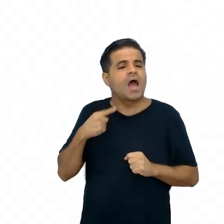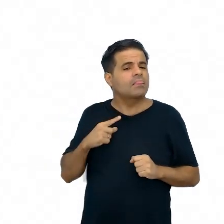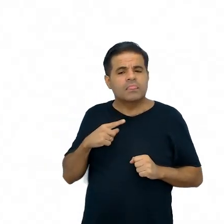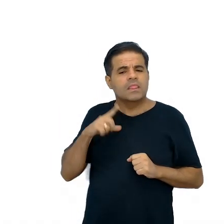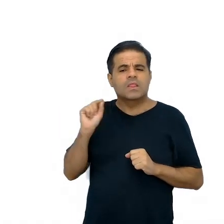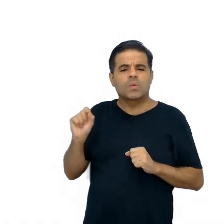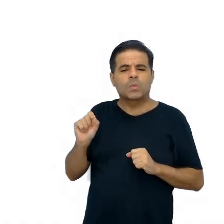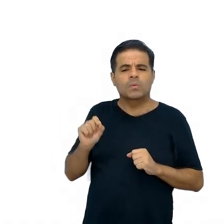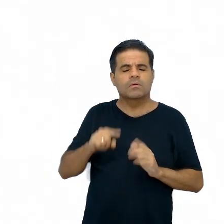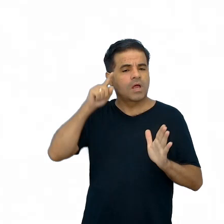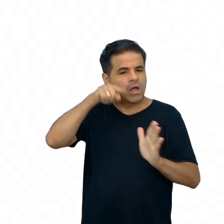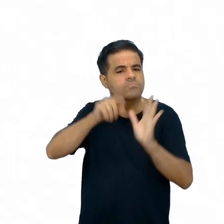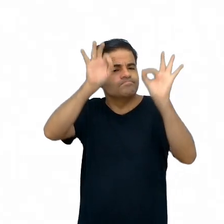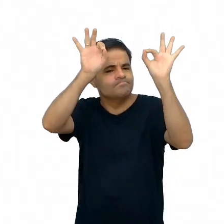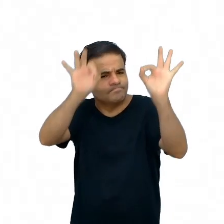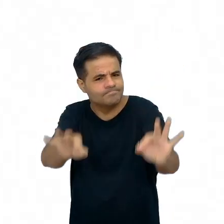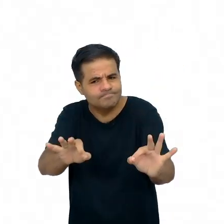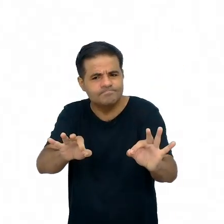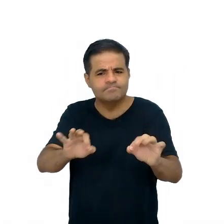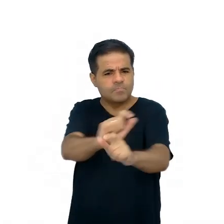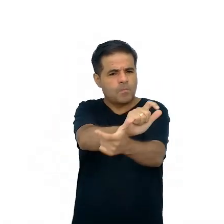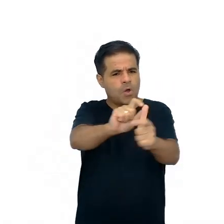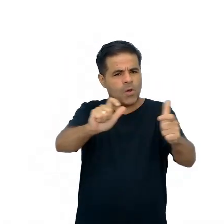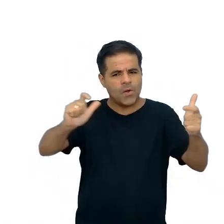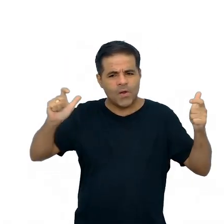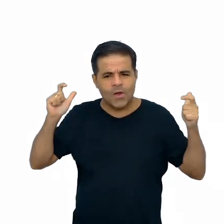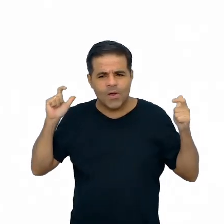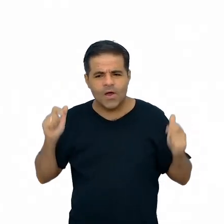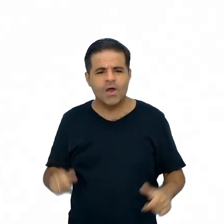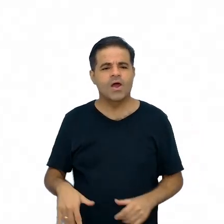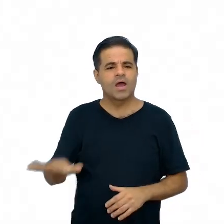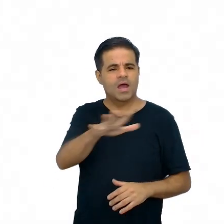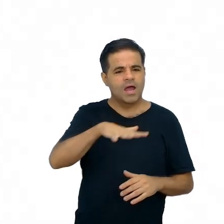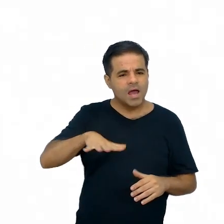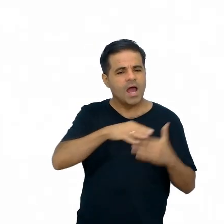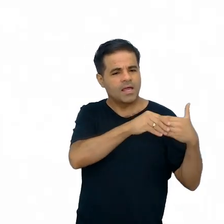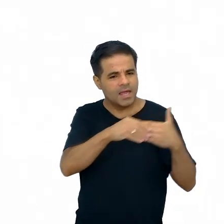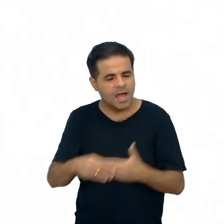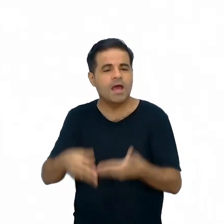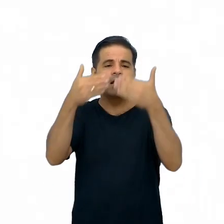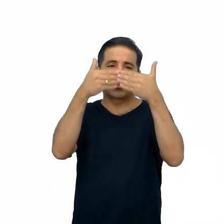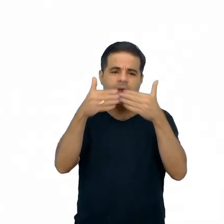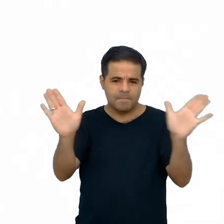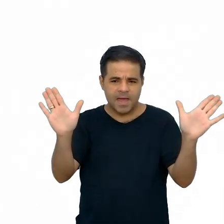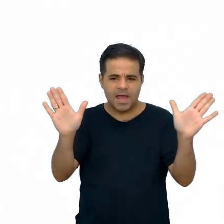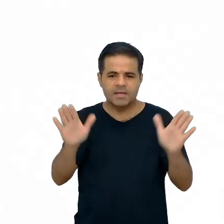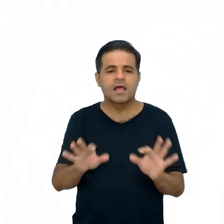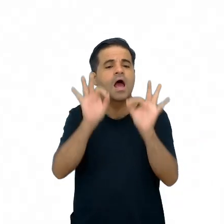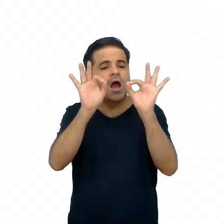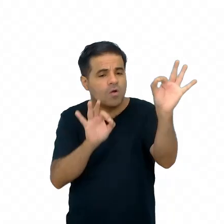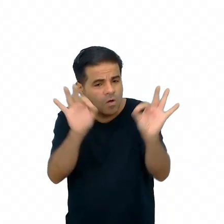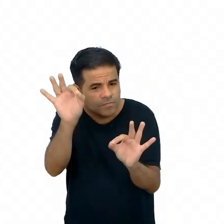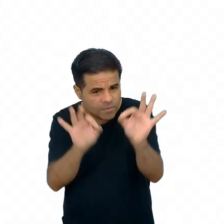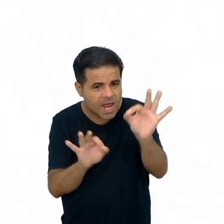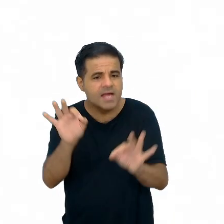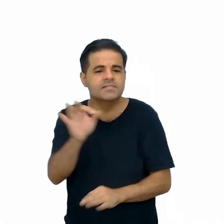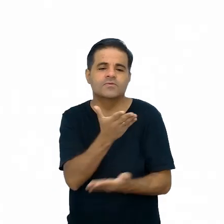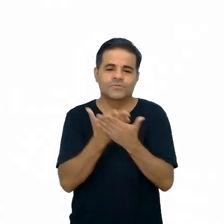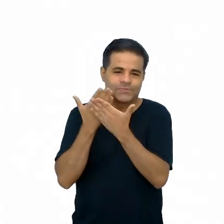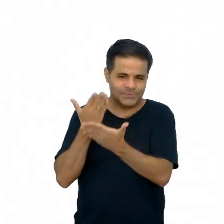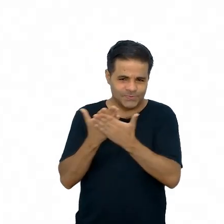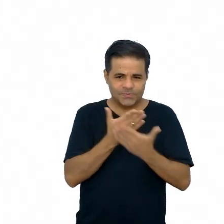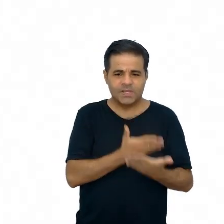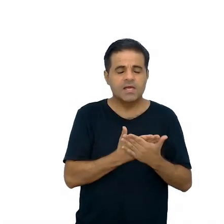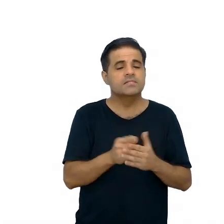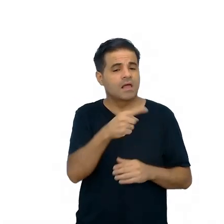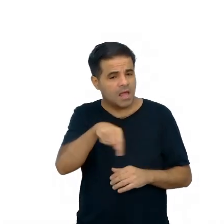temos a confirmação, a estruturada, a guiada, a aberta. A configuração, os